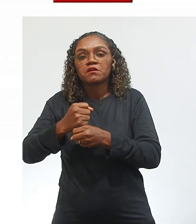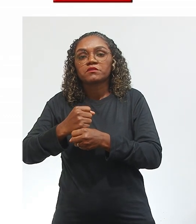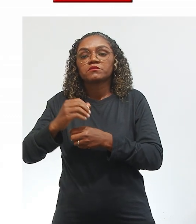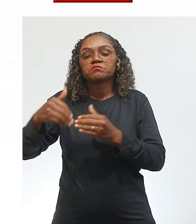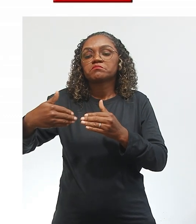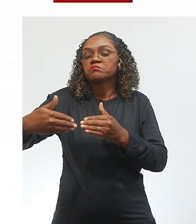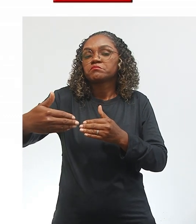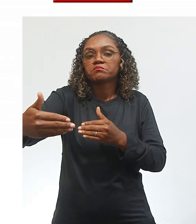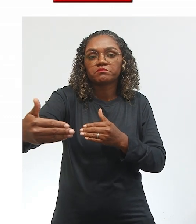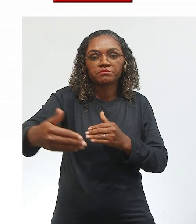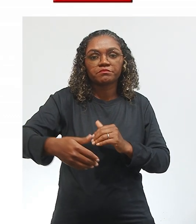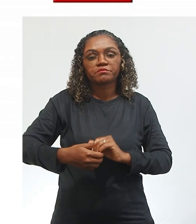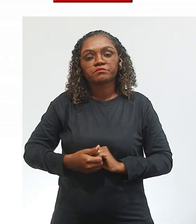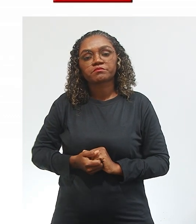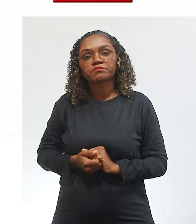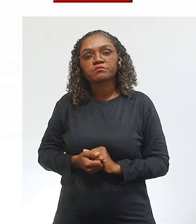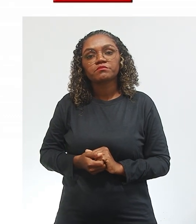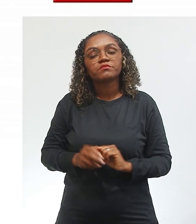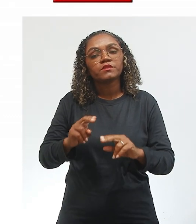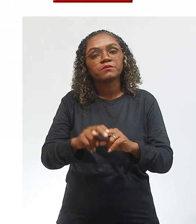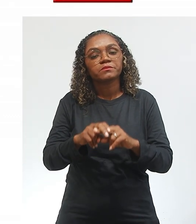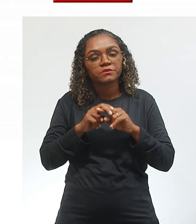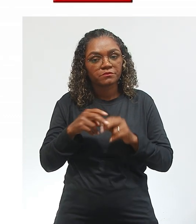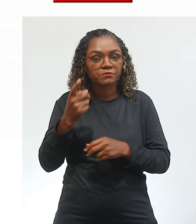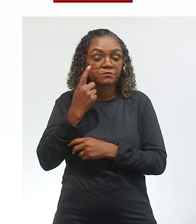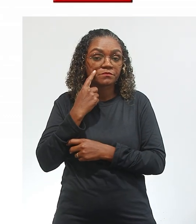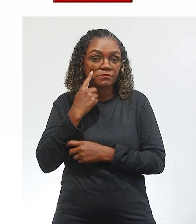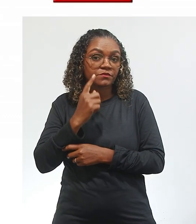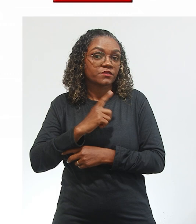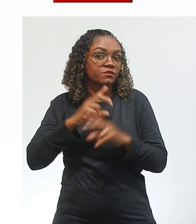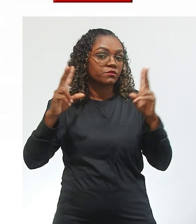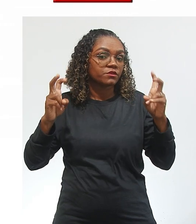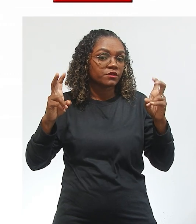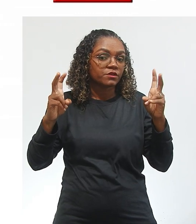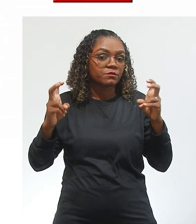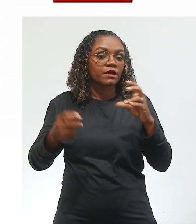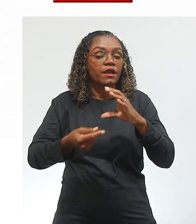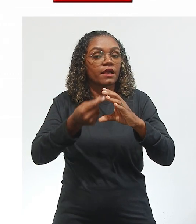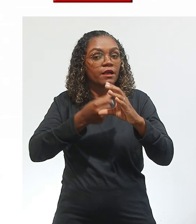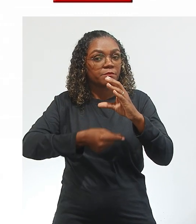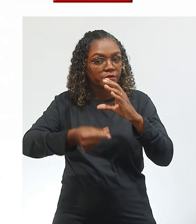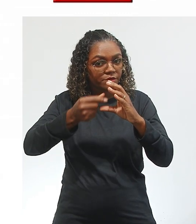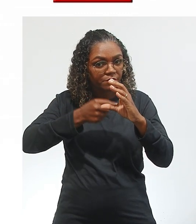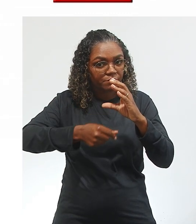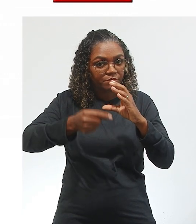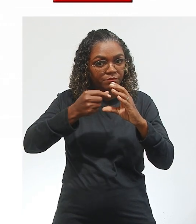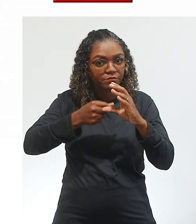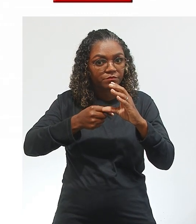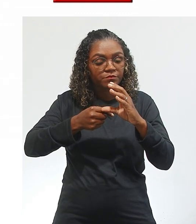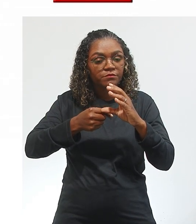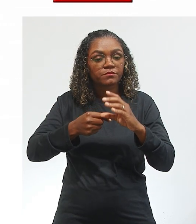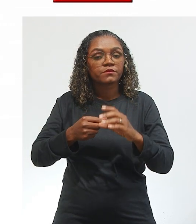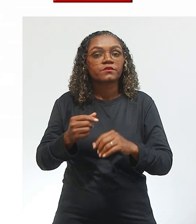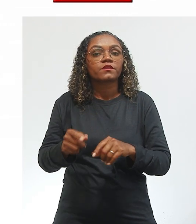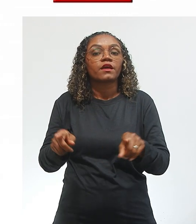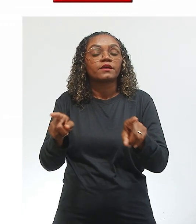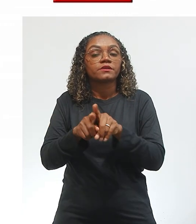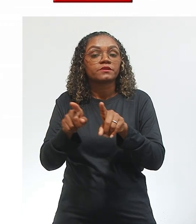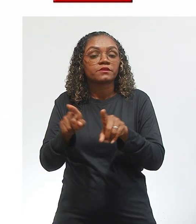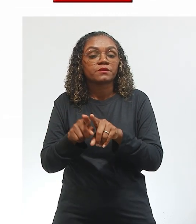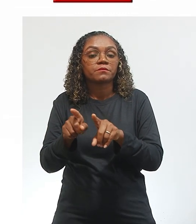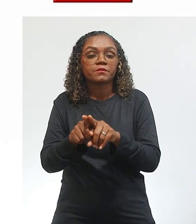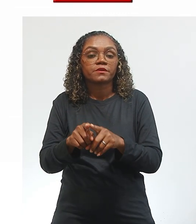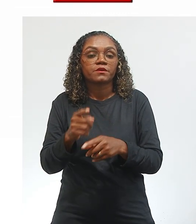decorrer do andamento da empresa, tá? Então, aqui estamos falando sobre o capital social. Depois teve um lançamento aqui, foi uma compra